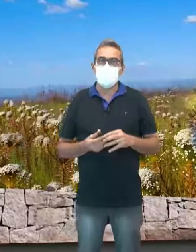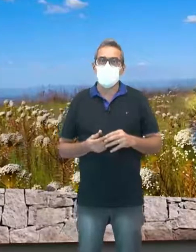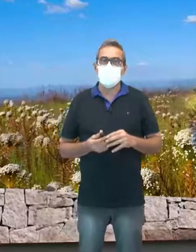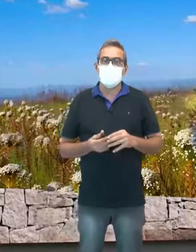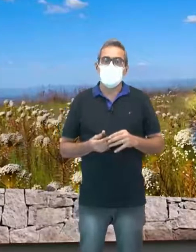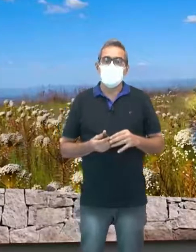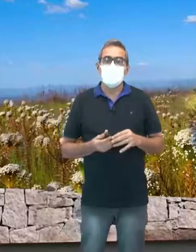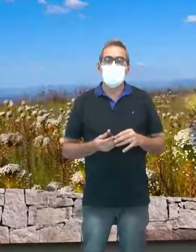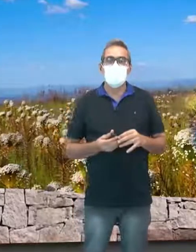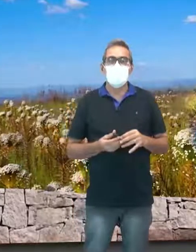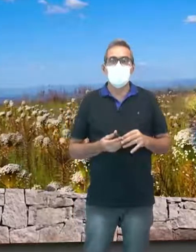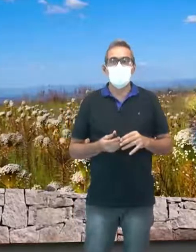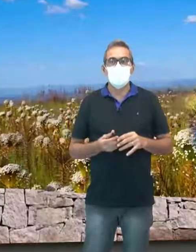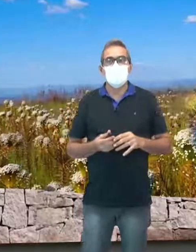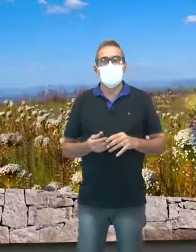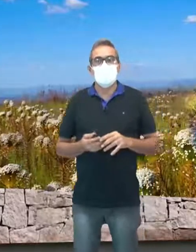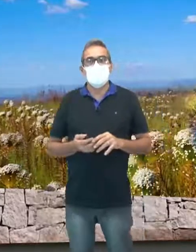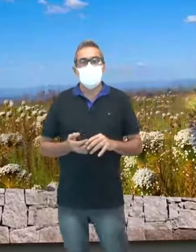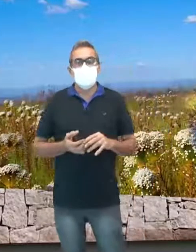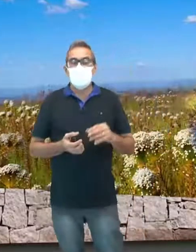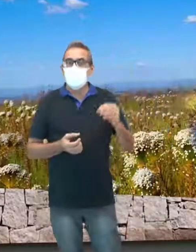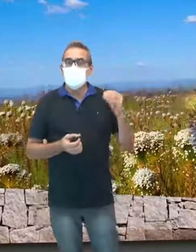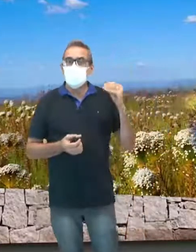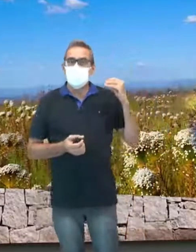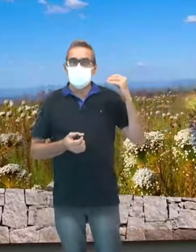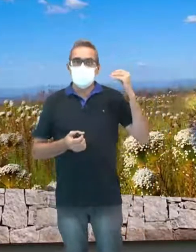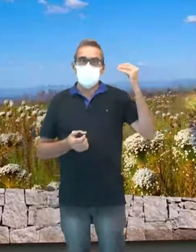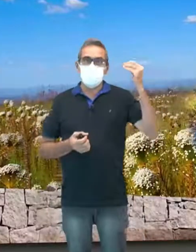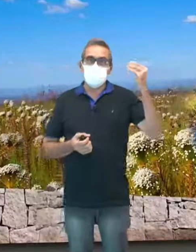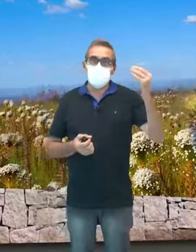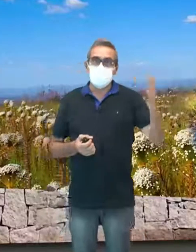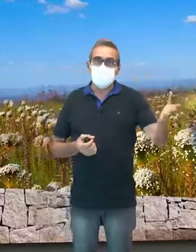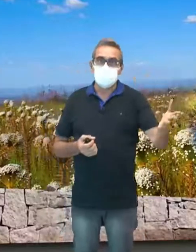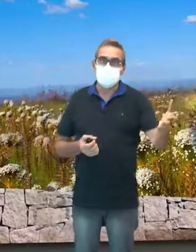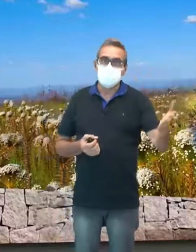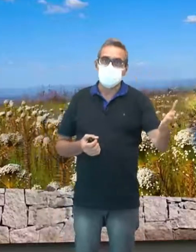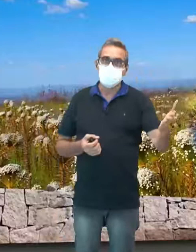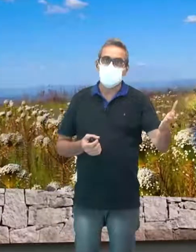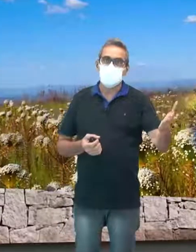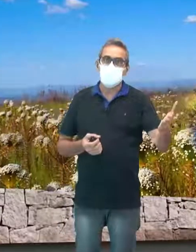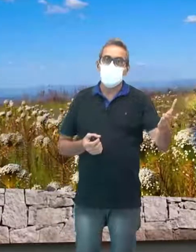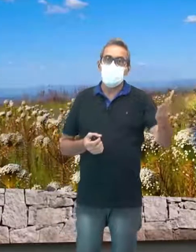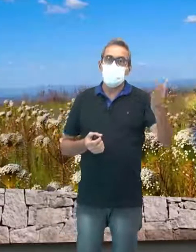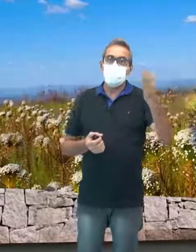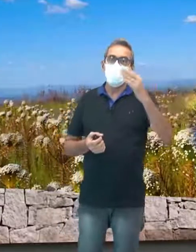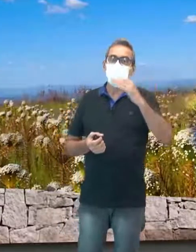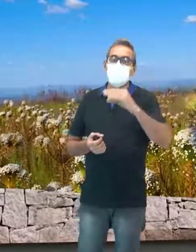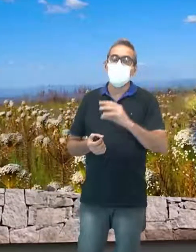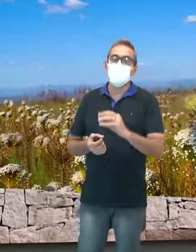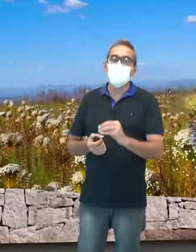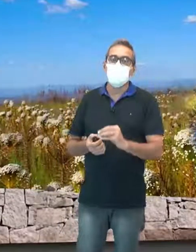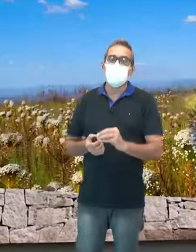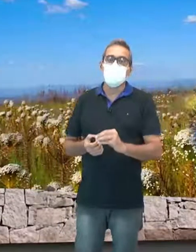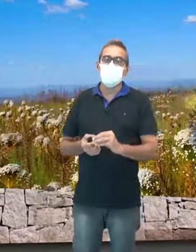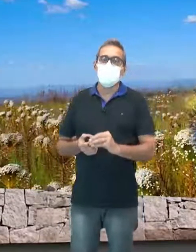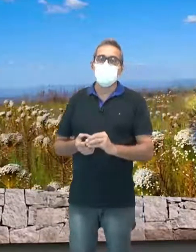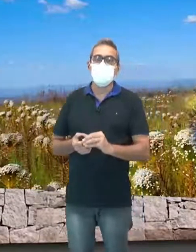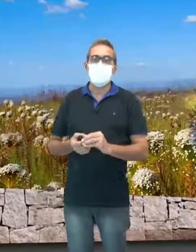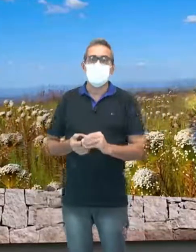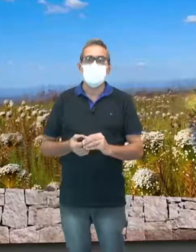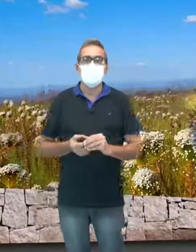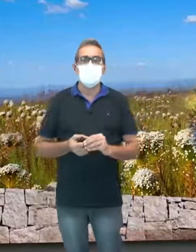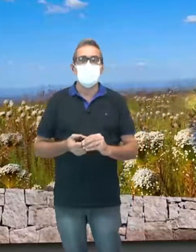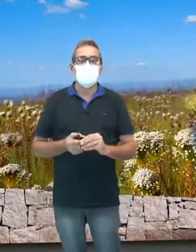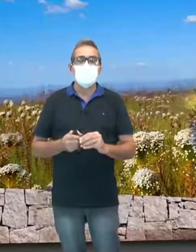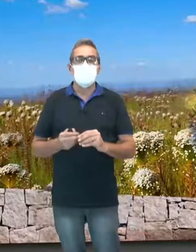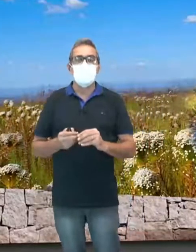jovem, que esteja aí no seu determinado lugar, pense que o pouco que você